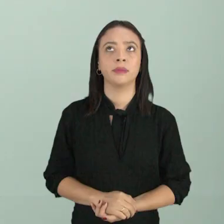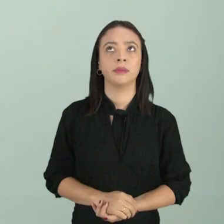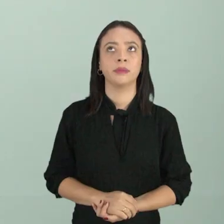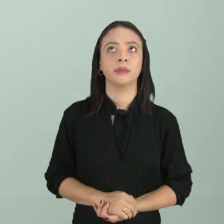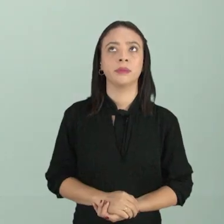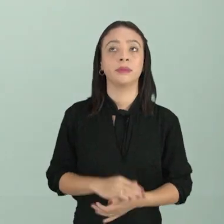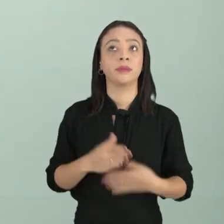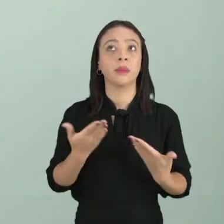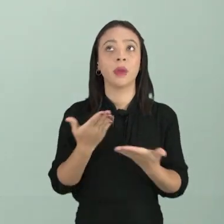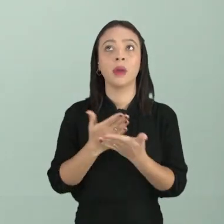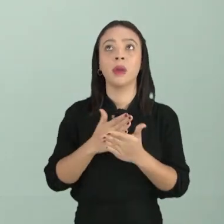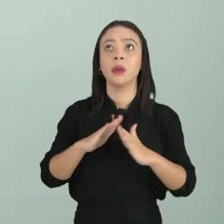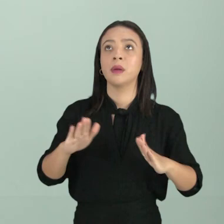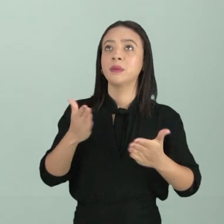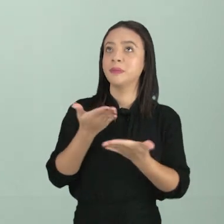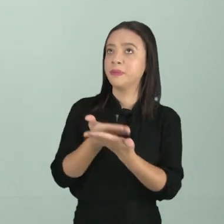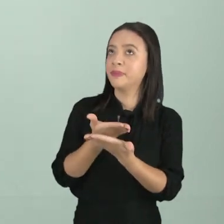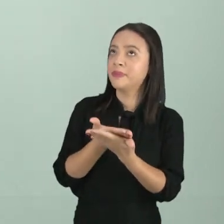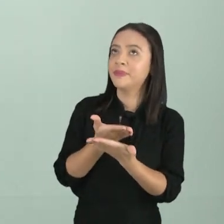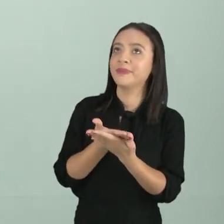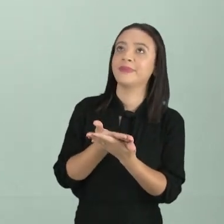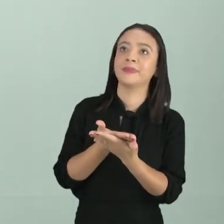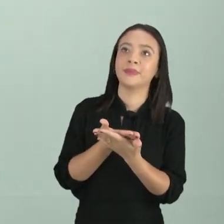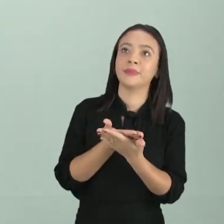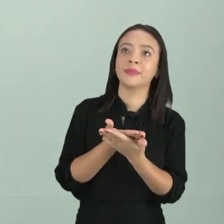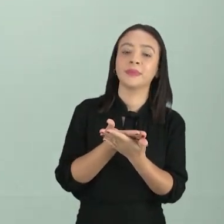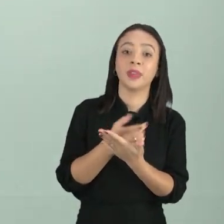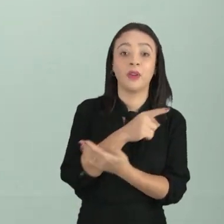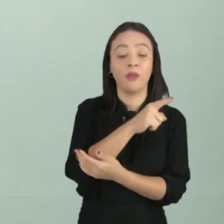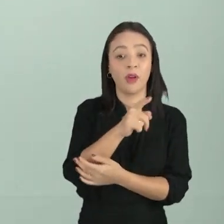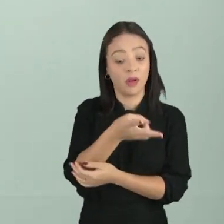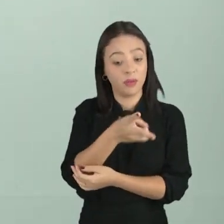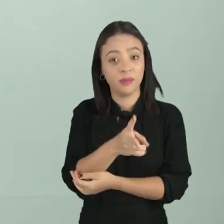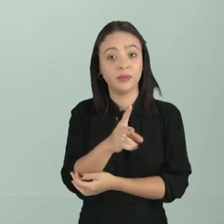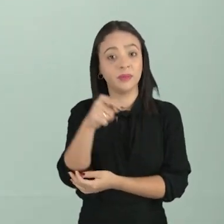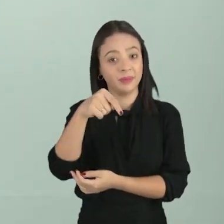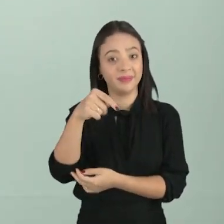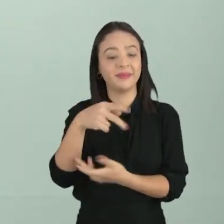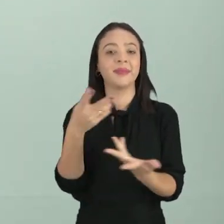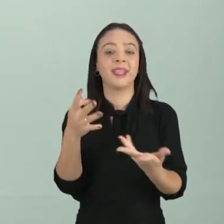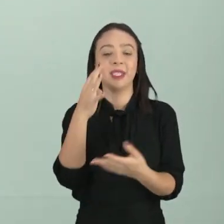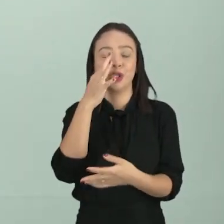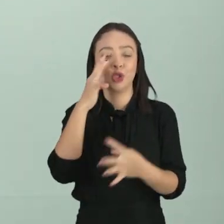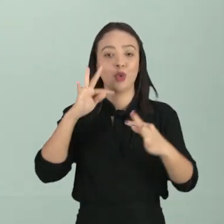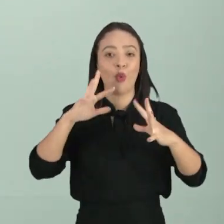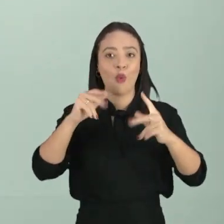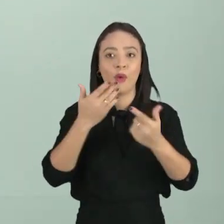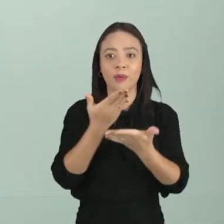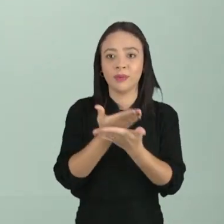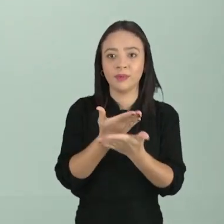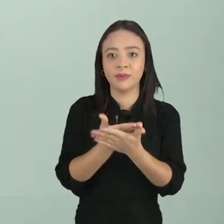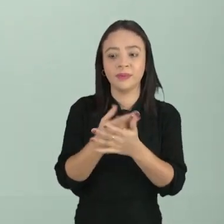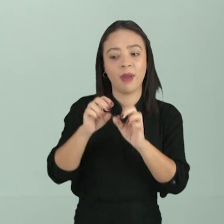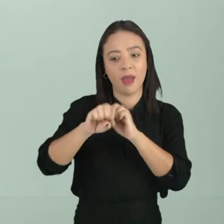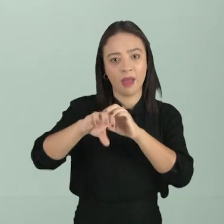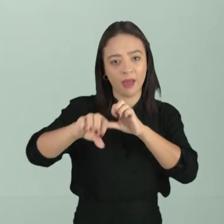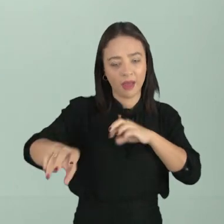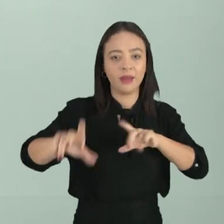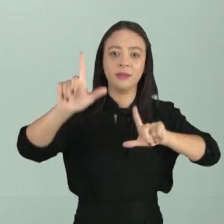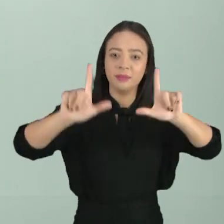aqui. Então nossa aula chega ao fim, pessoal. Peço que você continue nesse projeto, assistindo as aulas de forma remota, pela